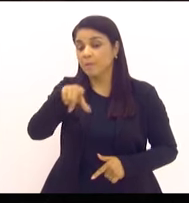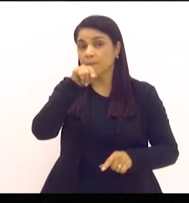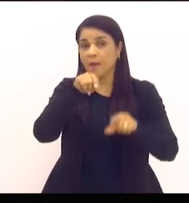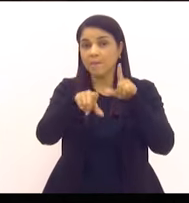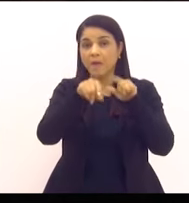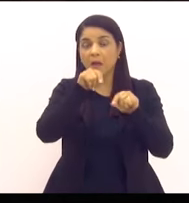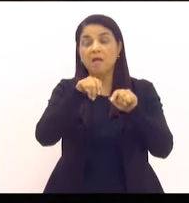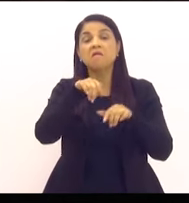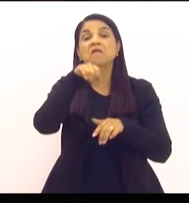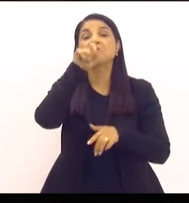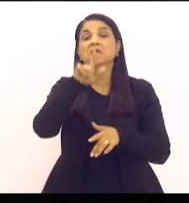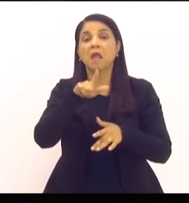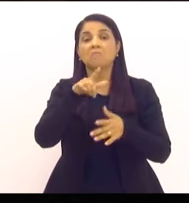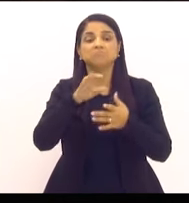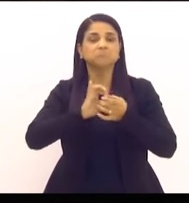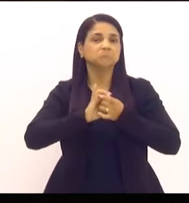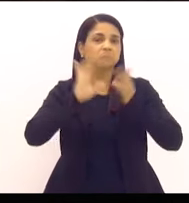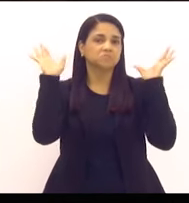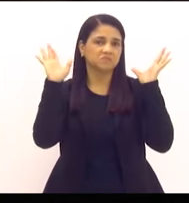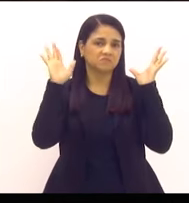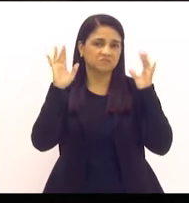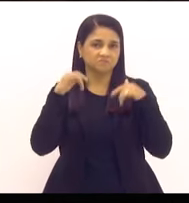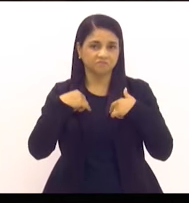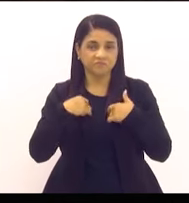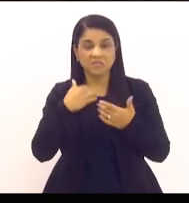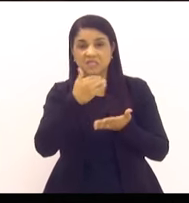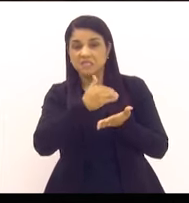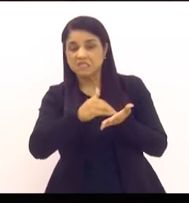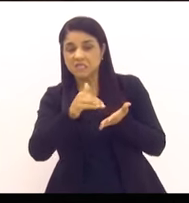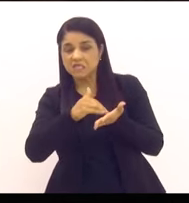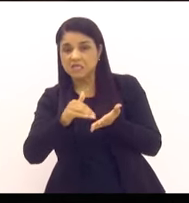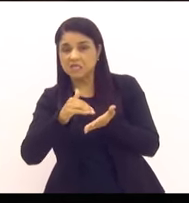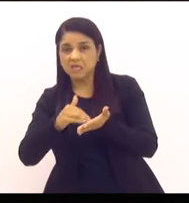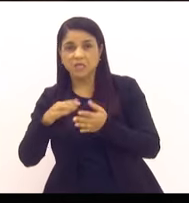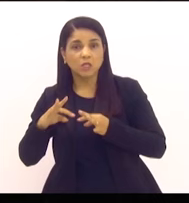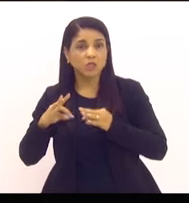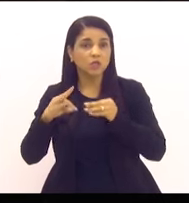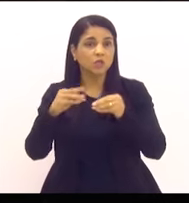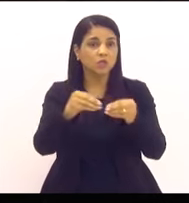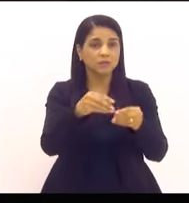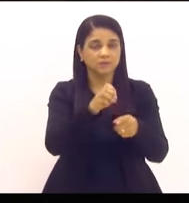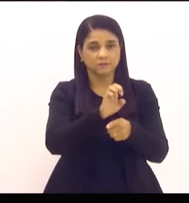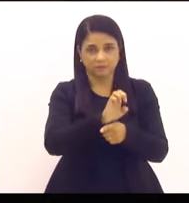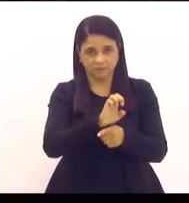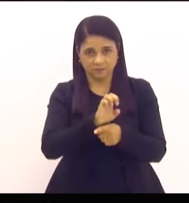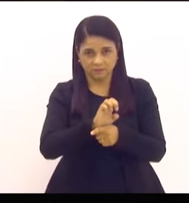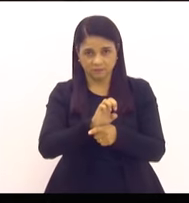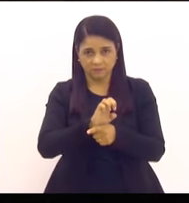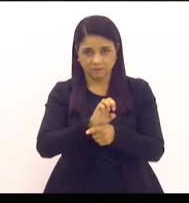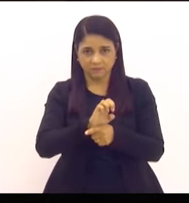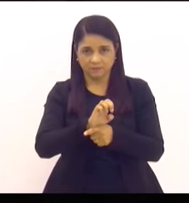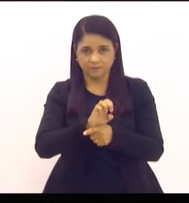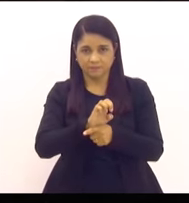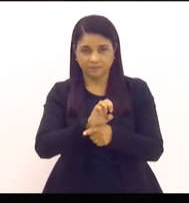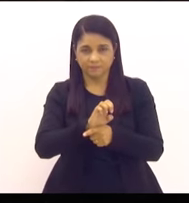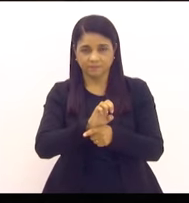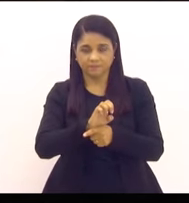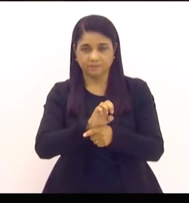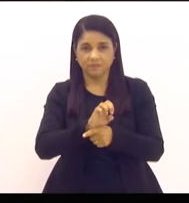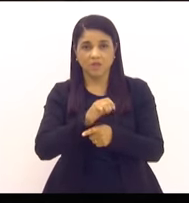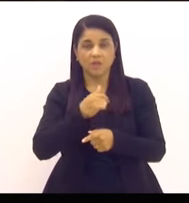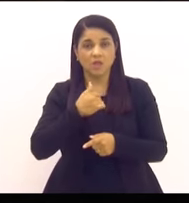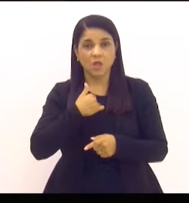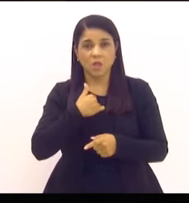bem entender para todas as secretarias do estado. Jamais apreciei